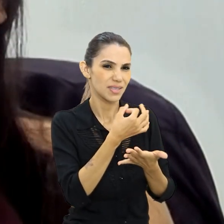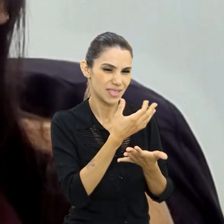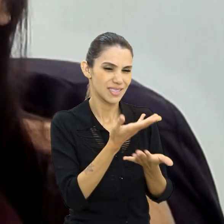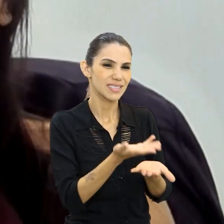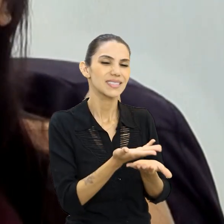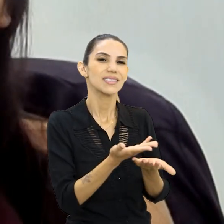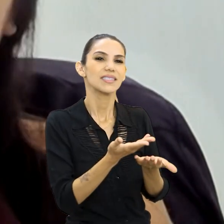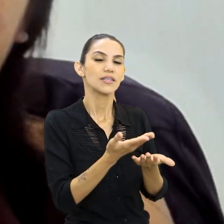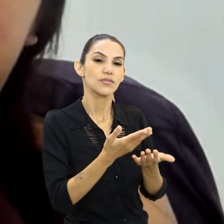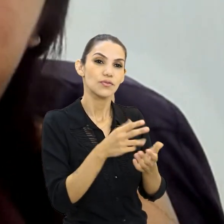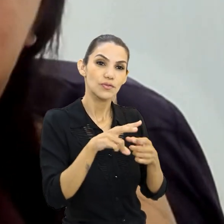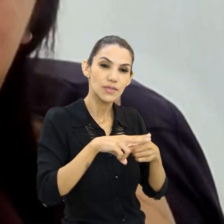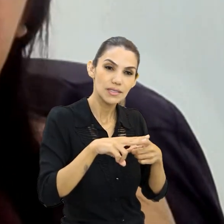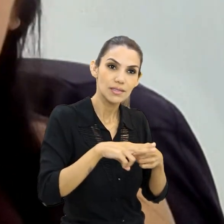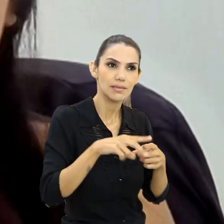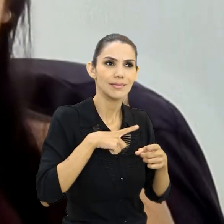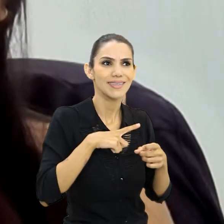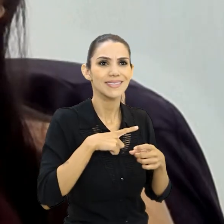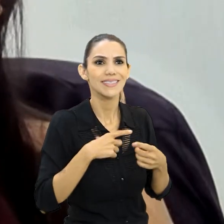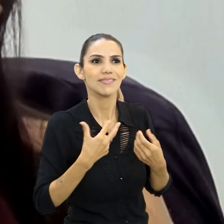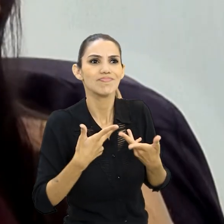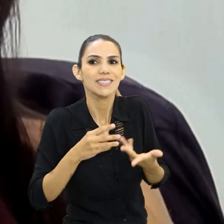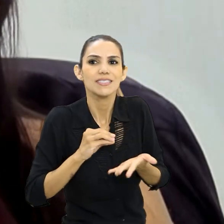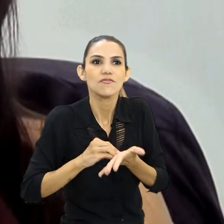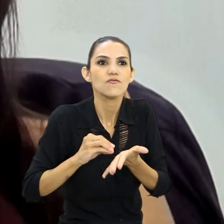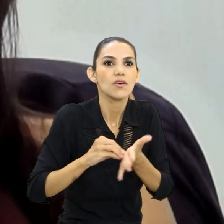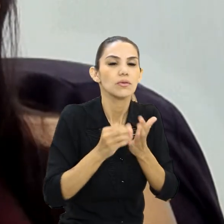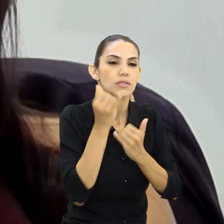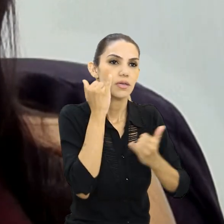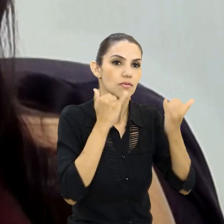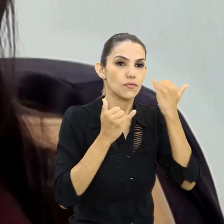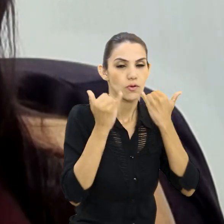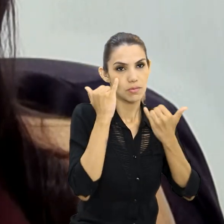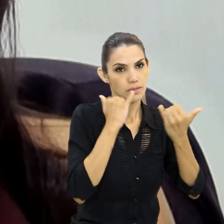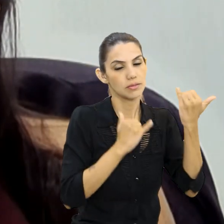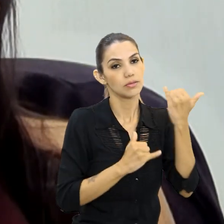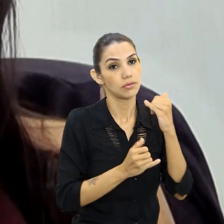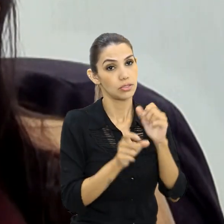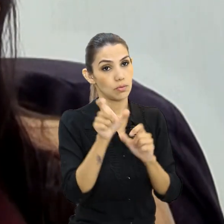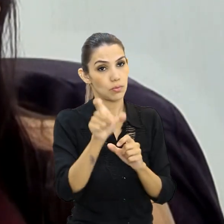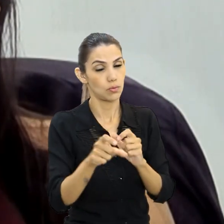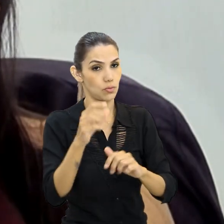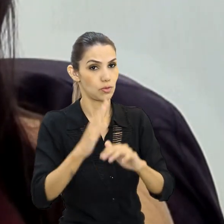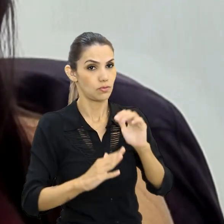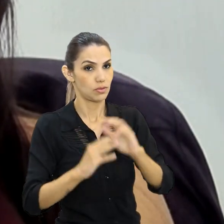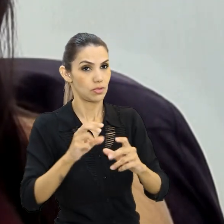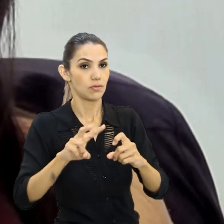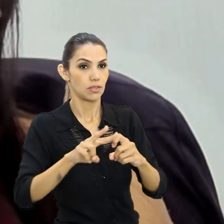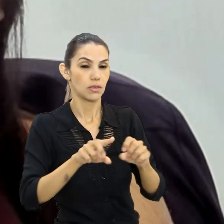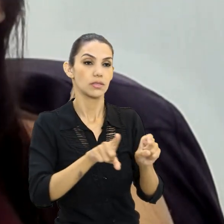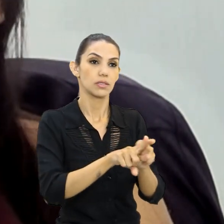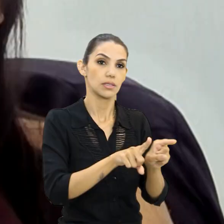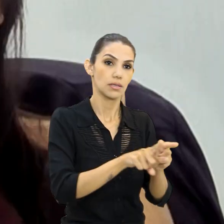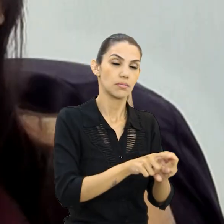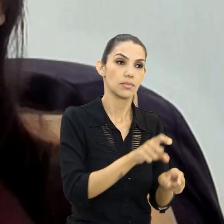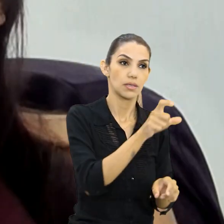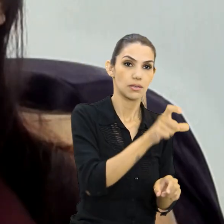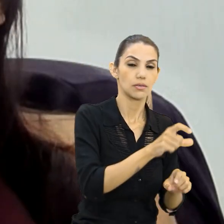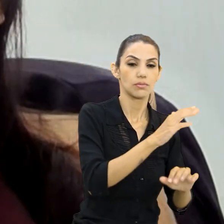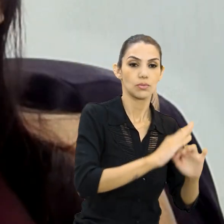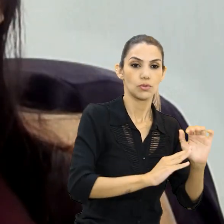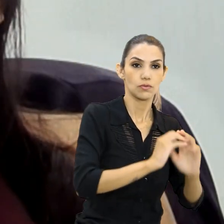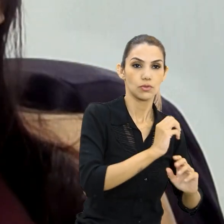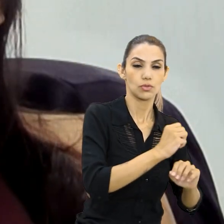tanto para o médico veterinário quanto para o farmacêutico. Então, a gente tem profissionais que vêm trabalhando em cooperação.